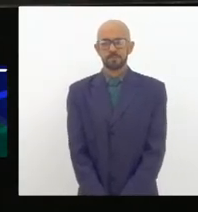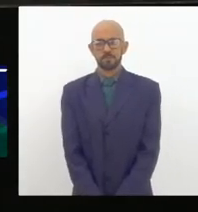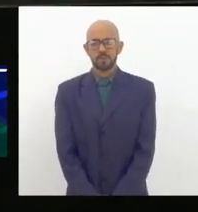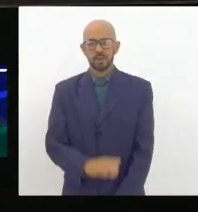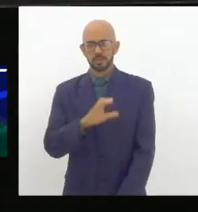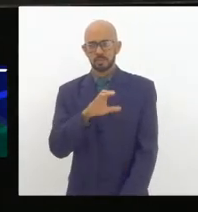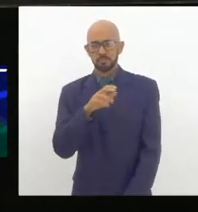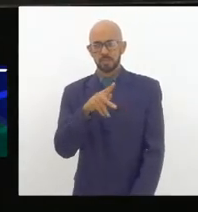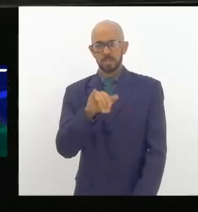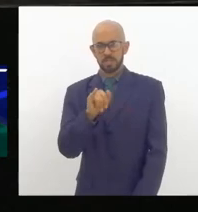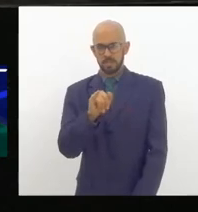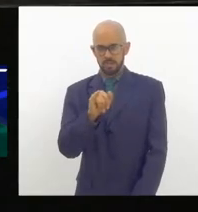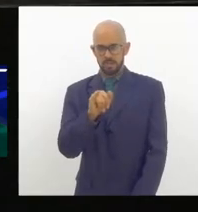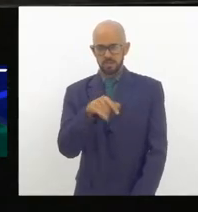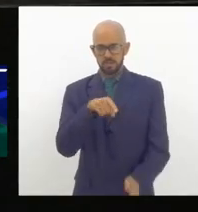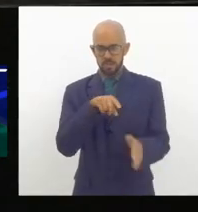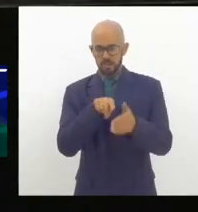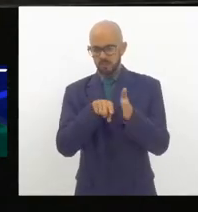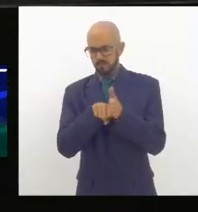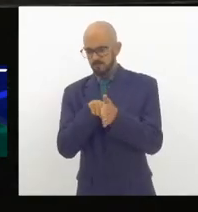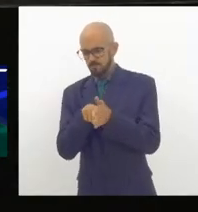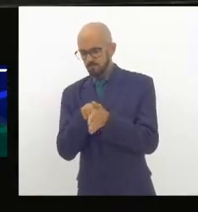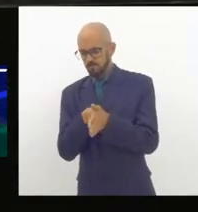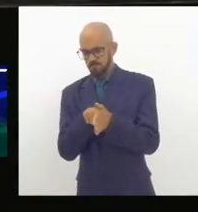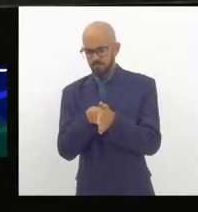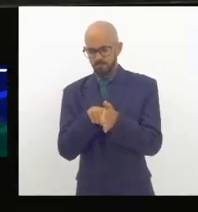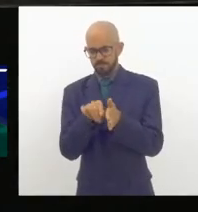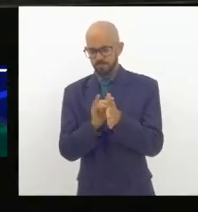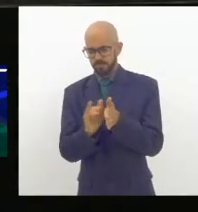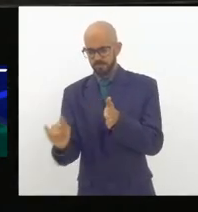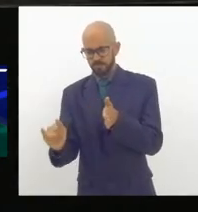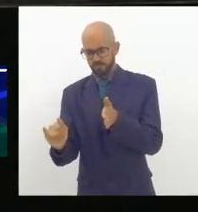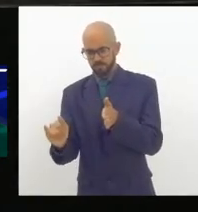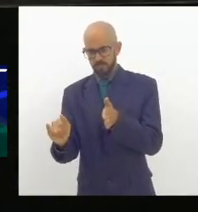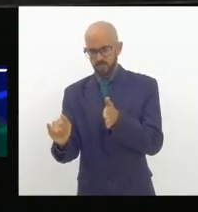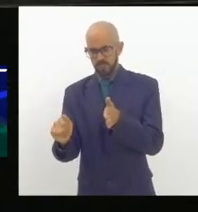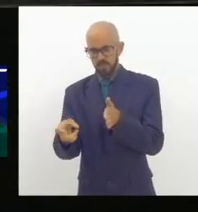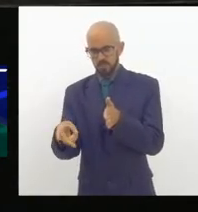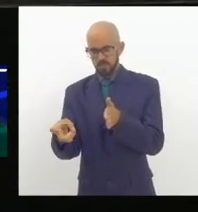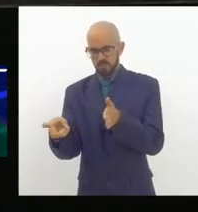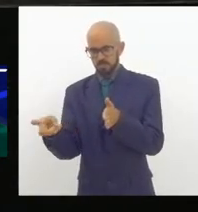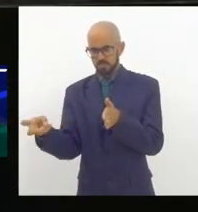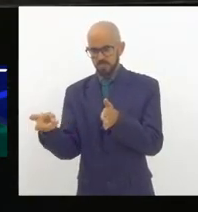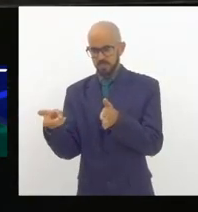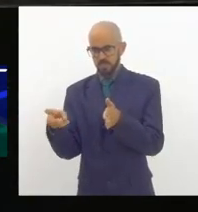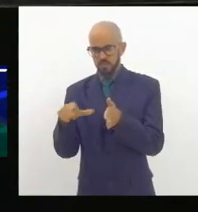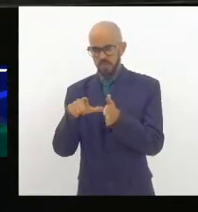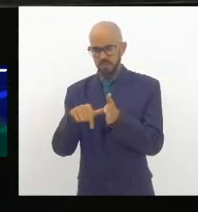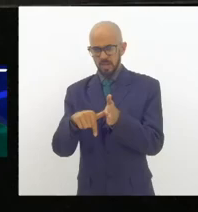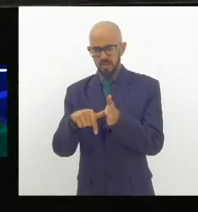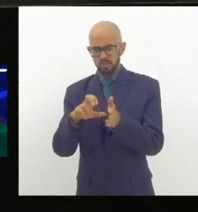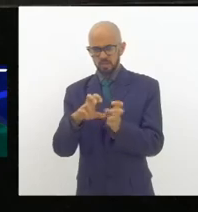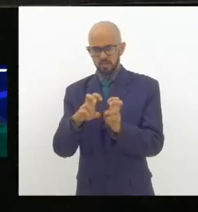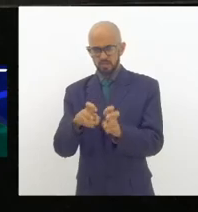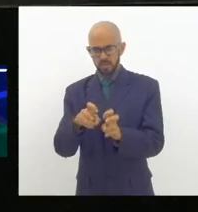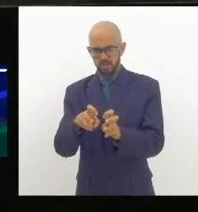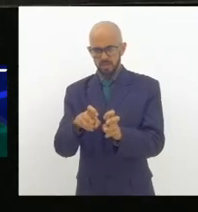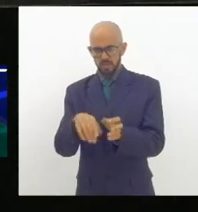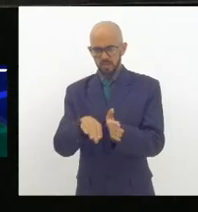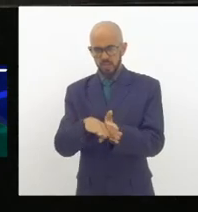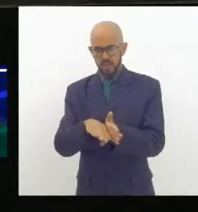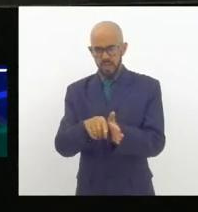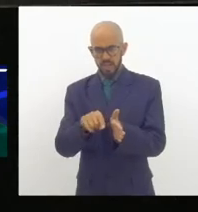comissão parlamentar de inquérito destinada a investigar denúncias e apurar e tem opção do serviço de trens atrás entre os horários de chegada e